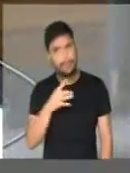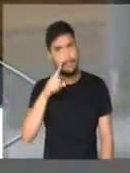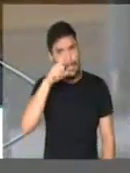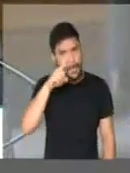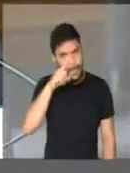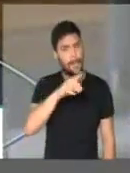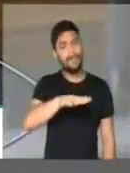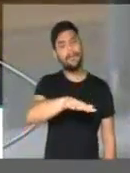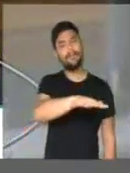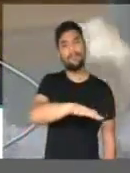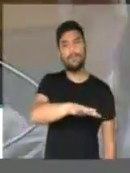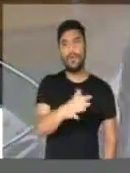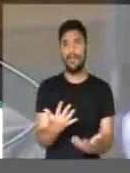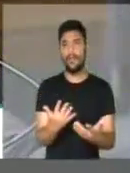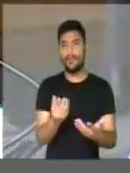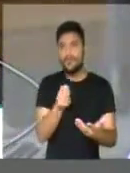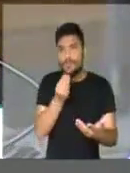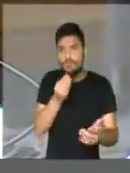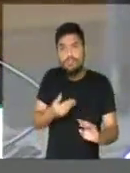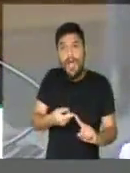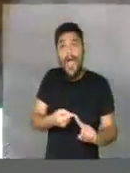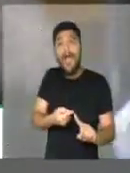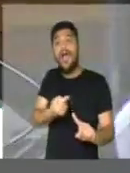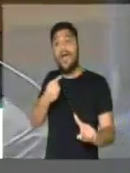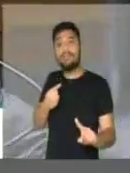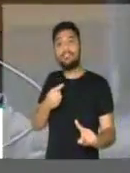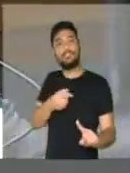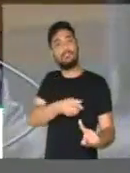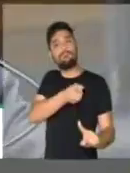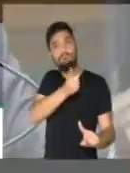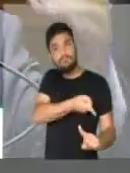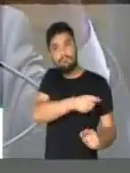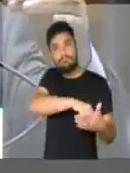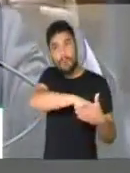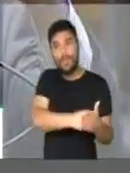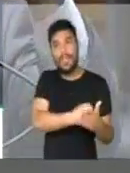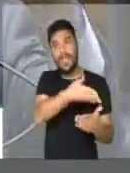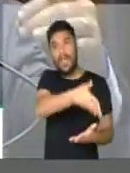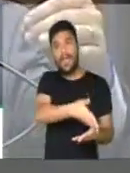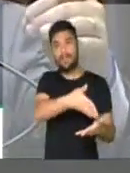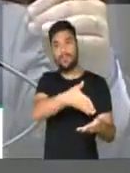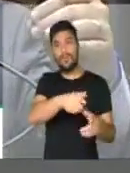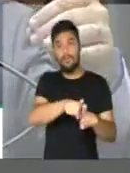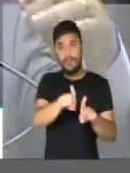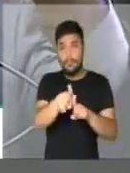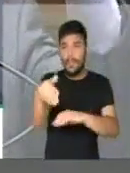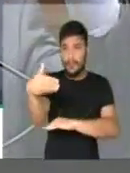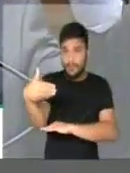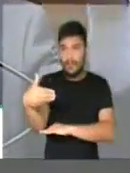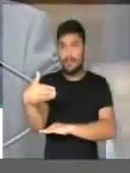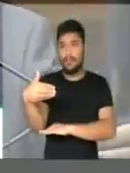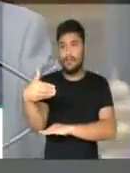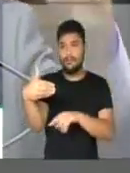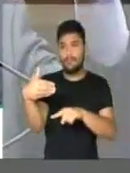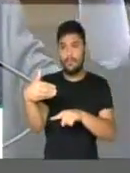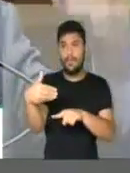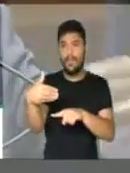laudos preciso deveria ter desativado a área da empresa ea pousada